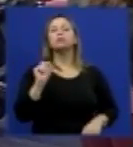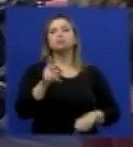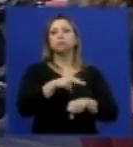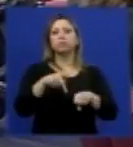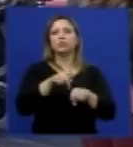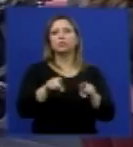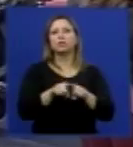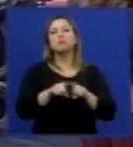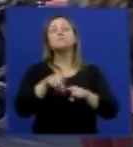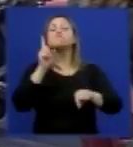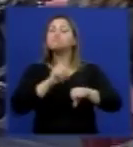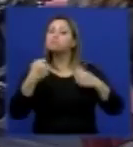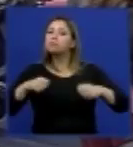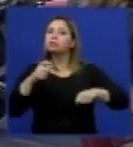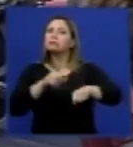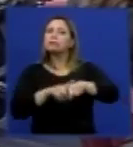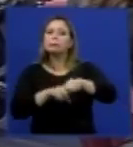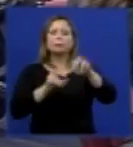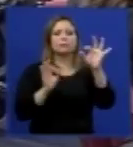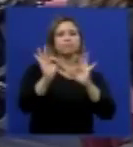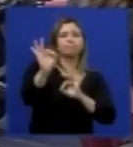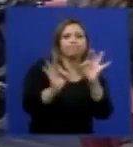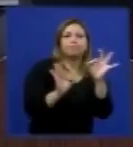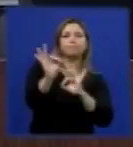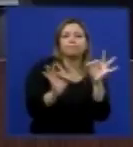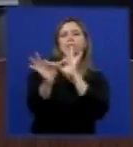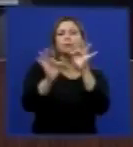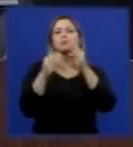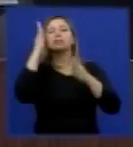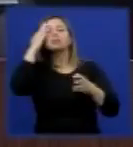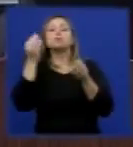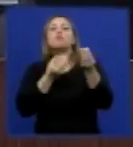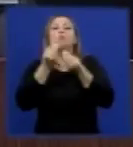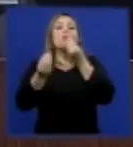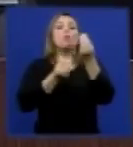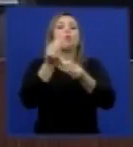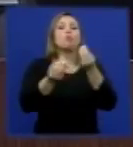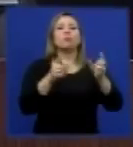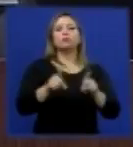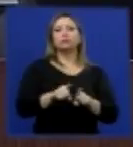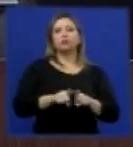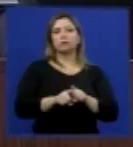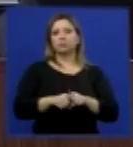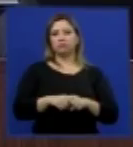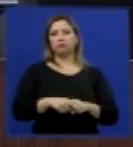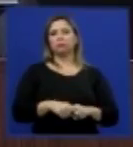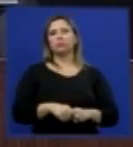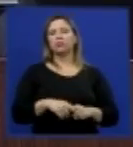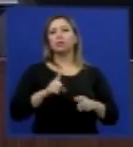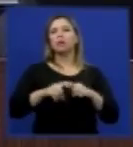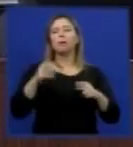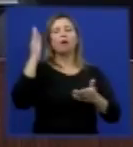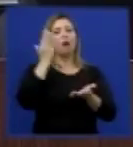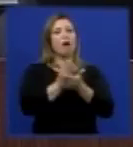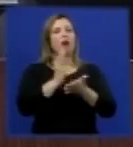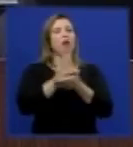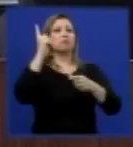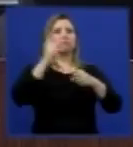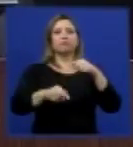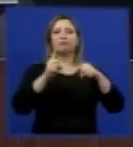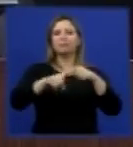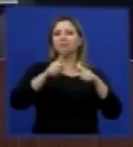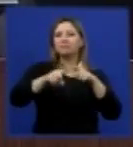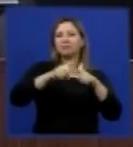dentro de um prazo razoável, coibir de uma maneira definitiva estas situações. Então,